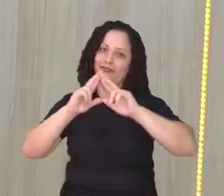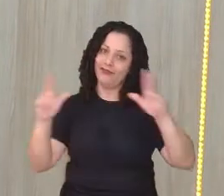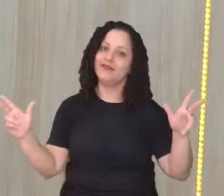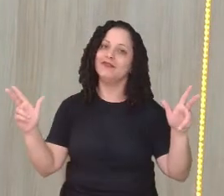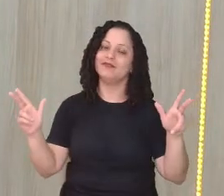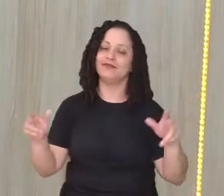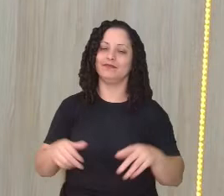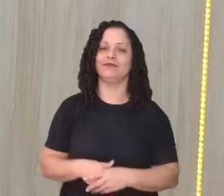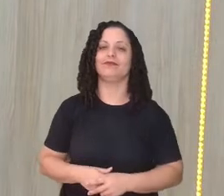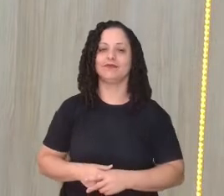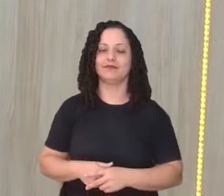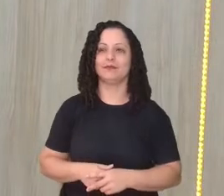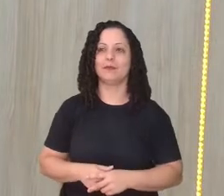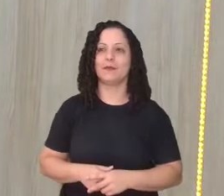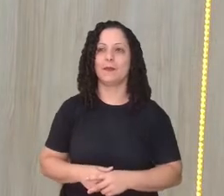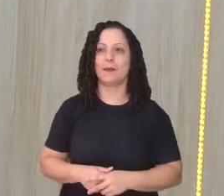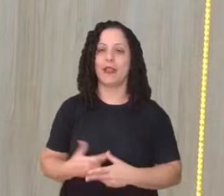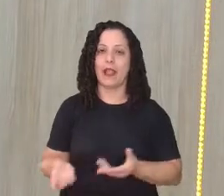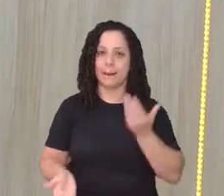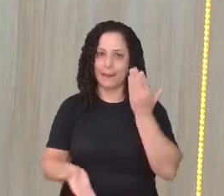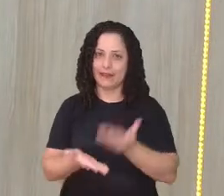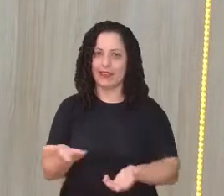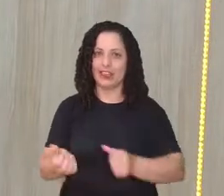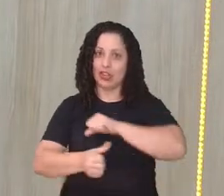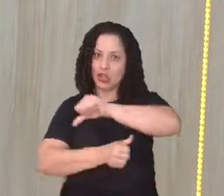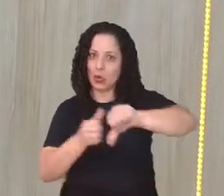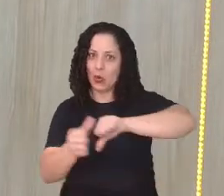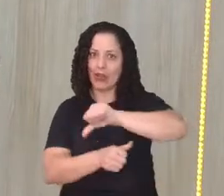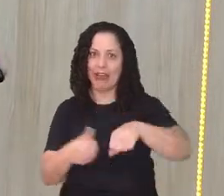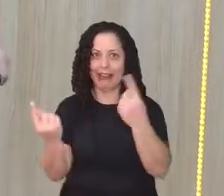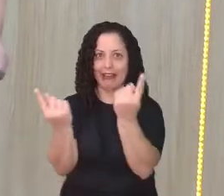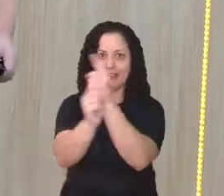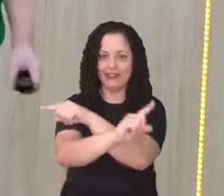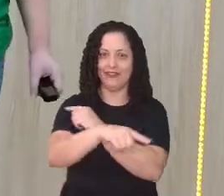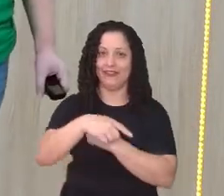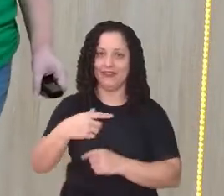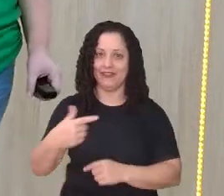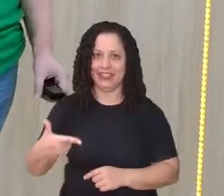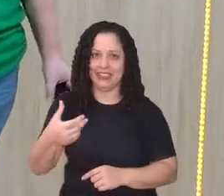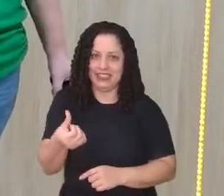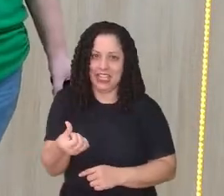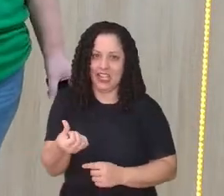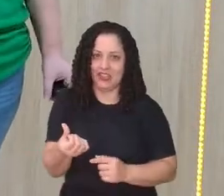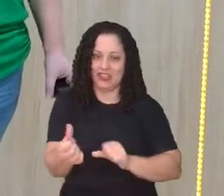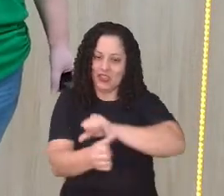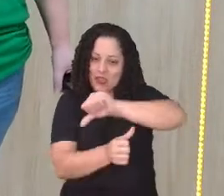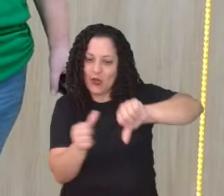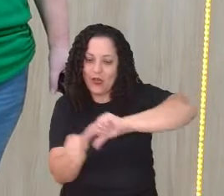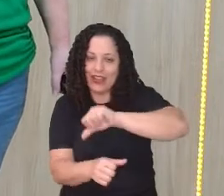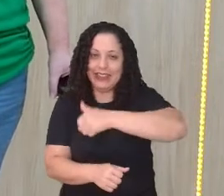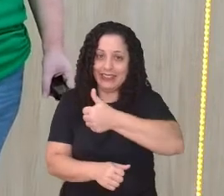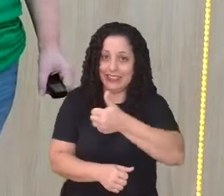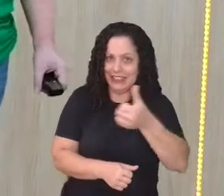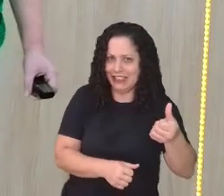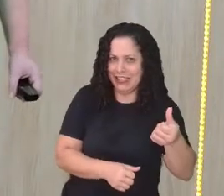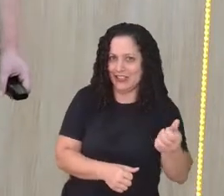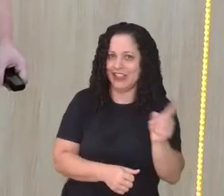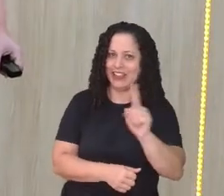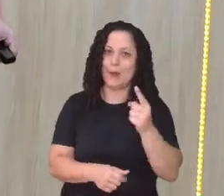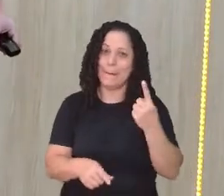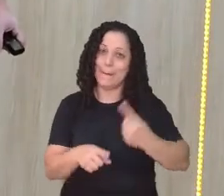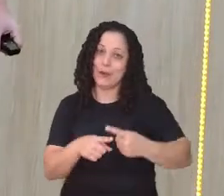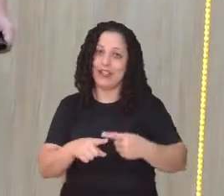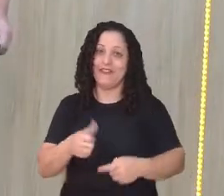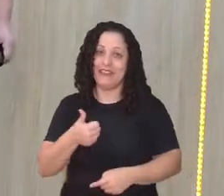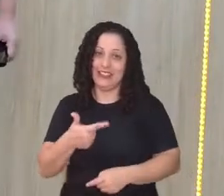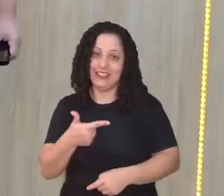16, certo? Ninguém vai querer trocar R$26 por R$16, né? Por quê? Porque eu tenho mais em 26